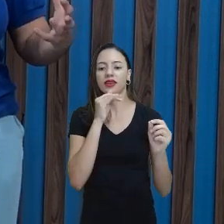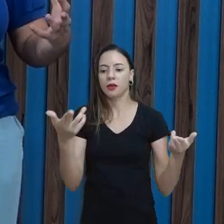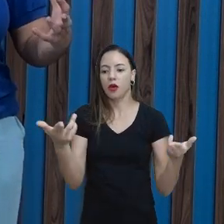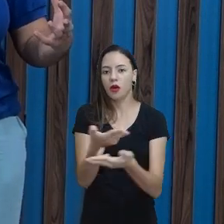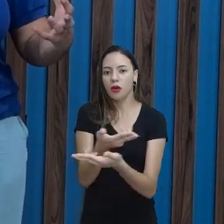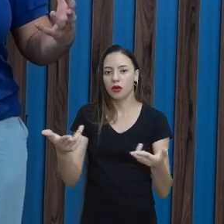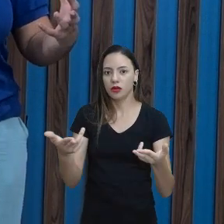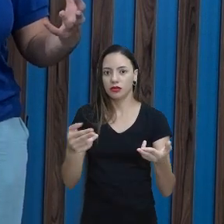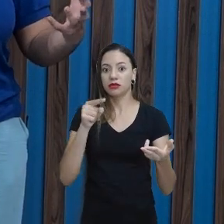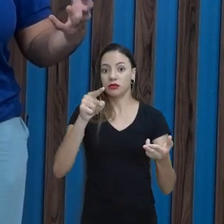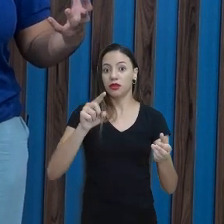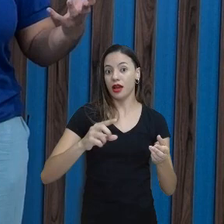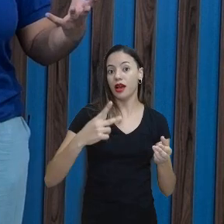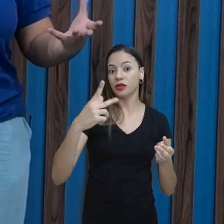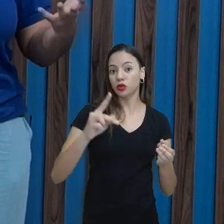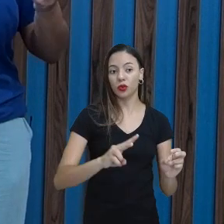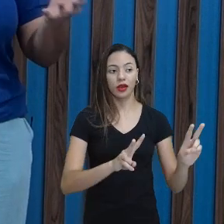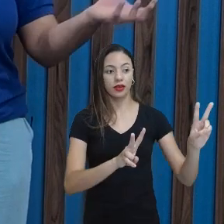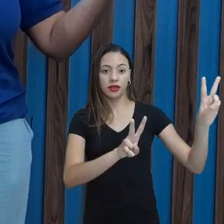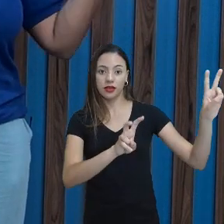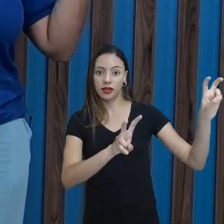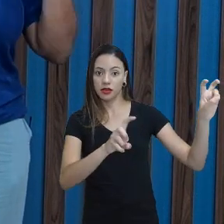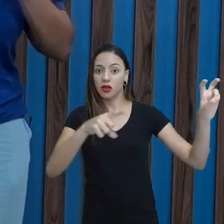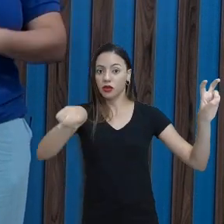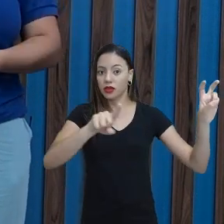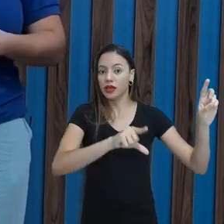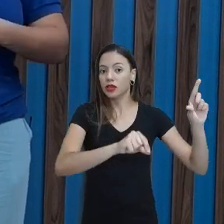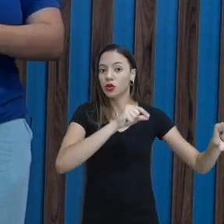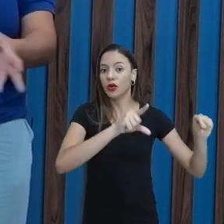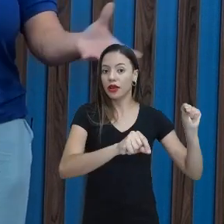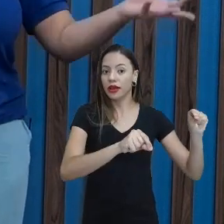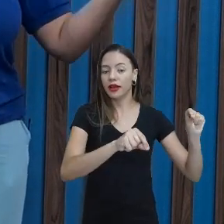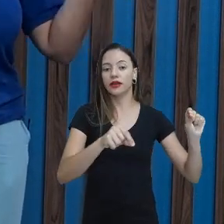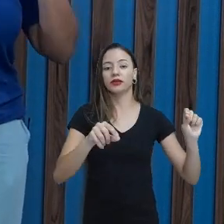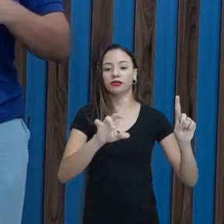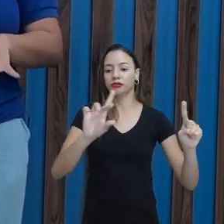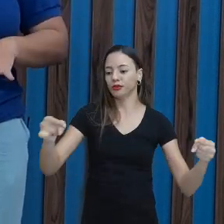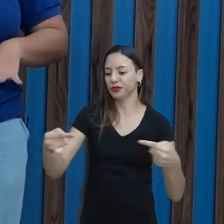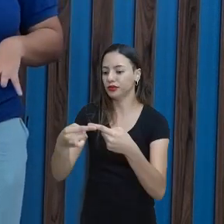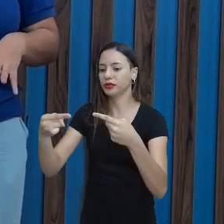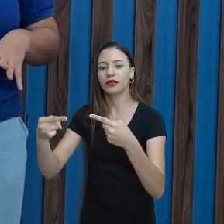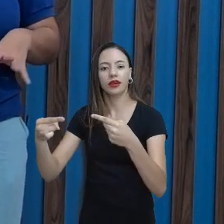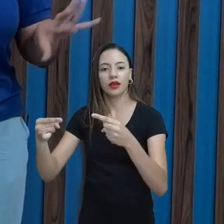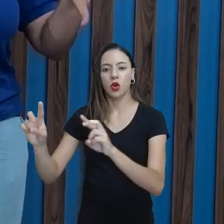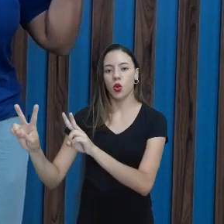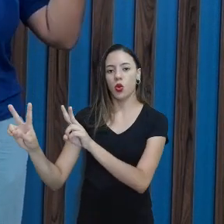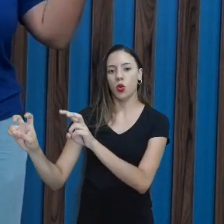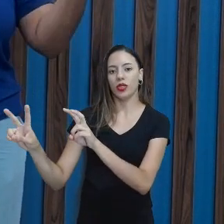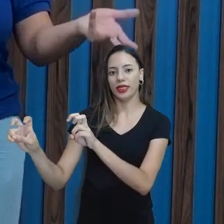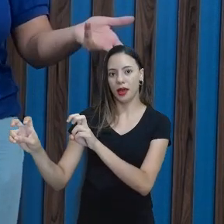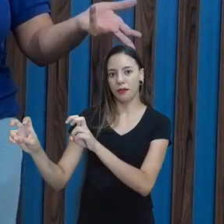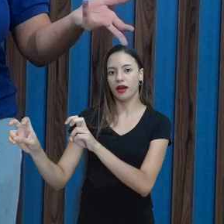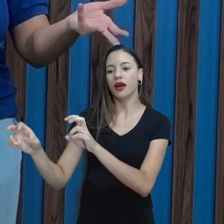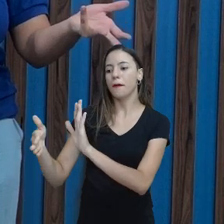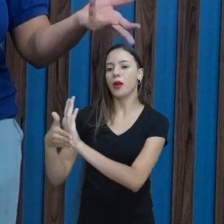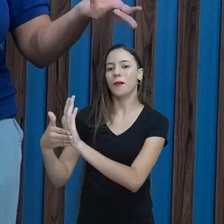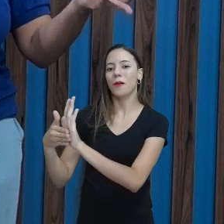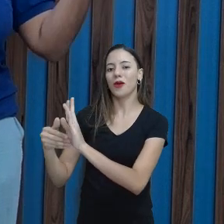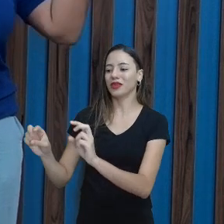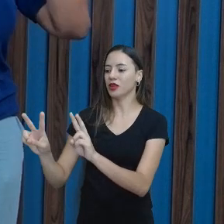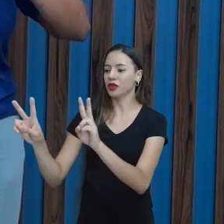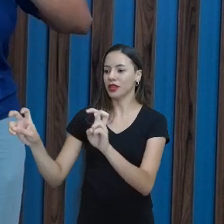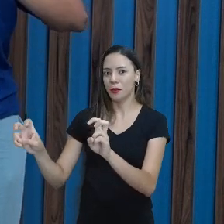que vocês escolheram e o tema, a abordagem do tema, a exemplificação,